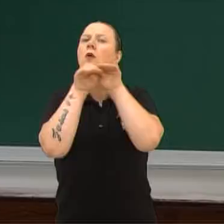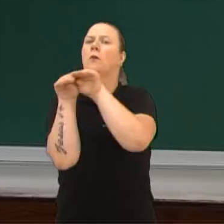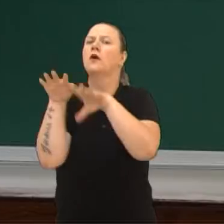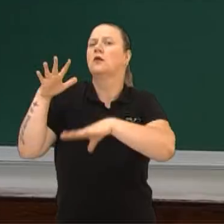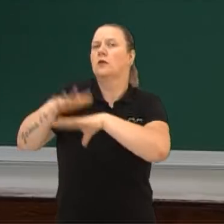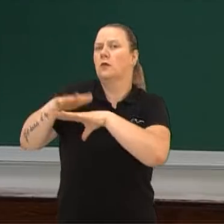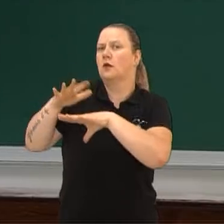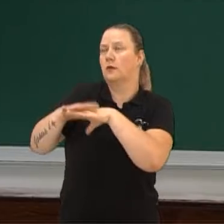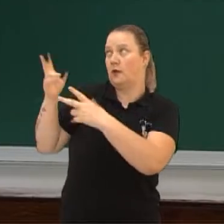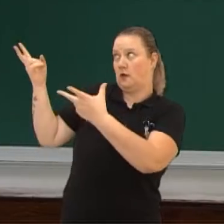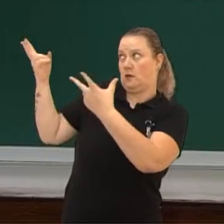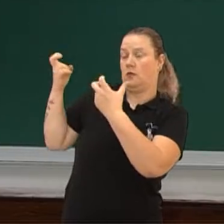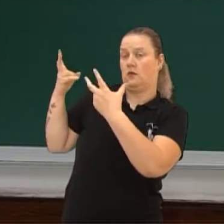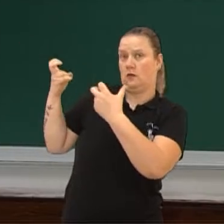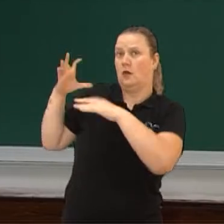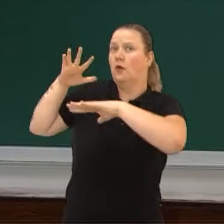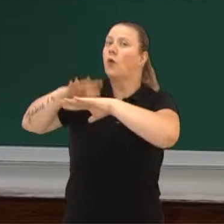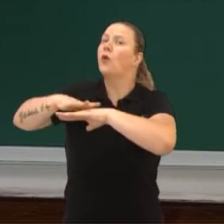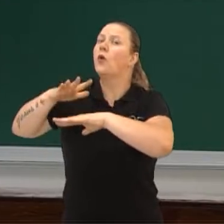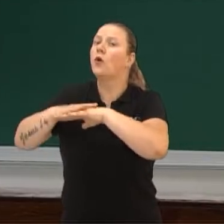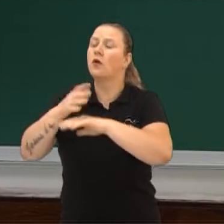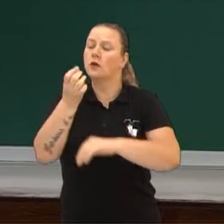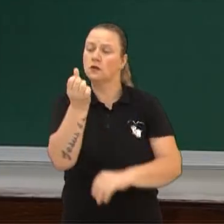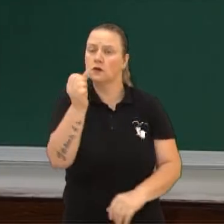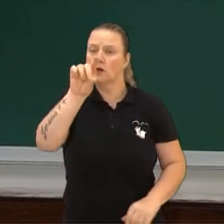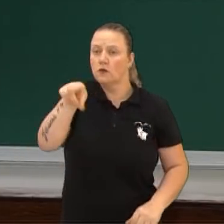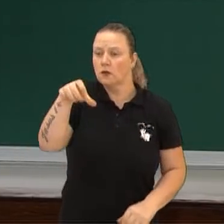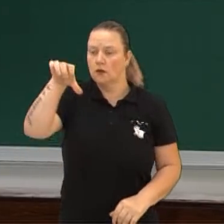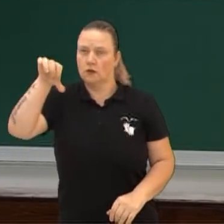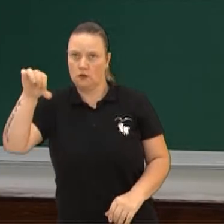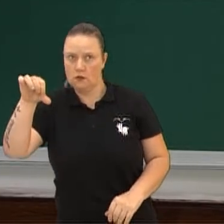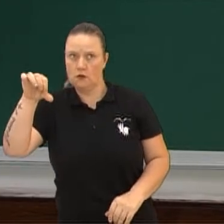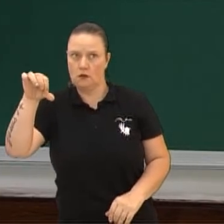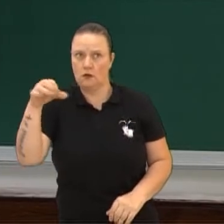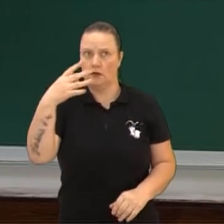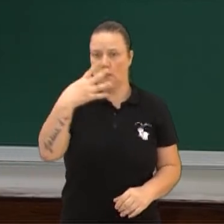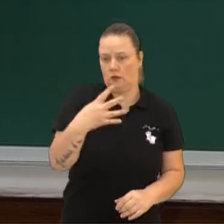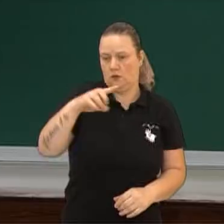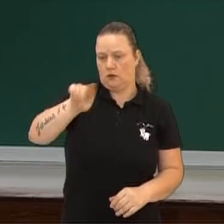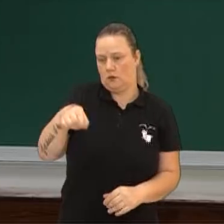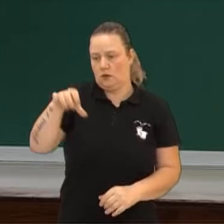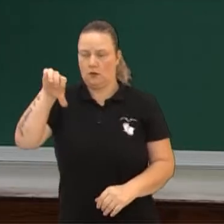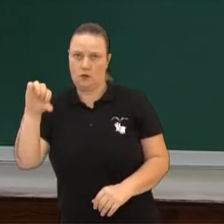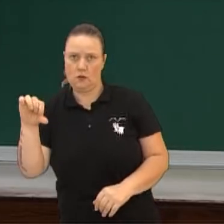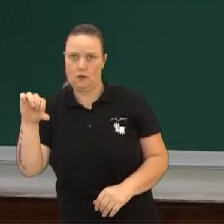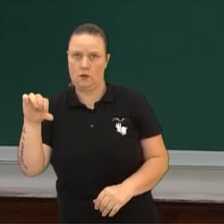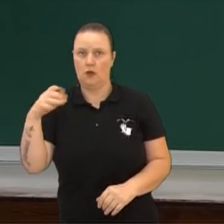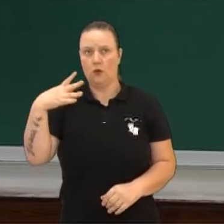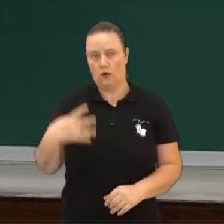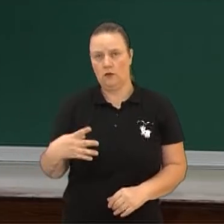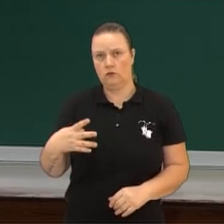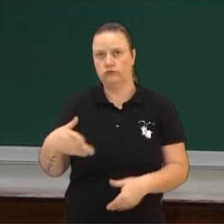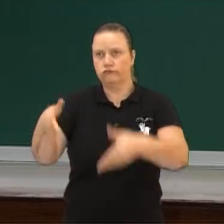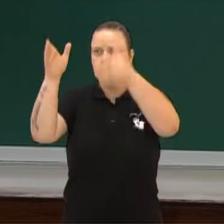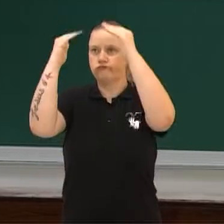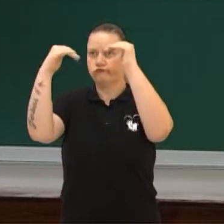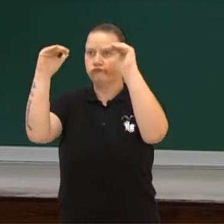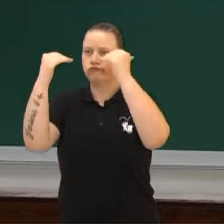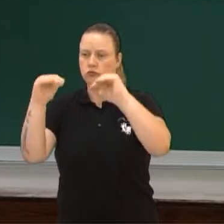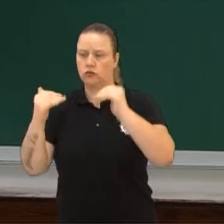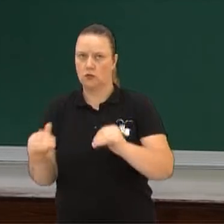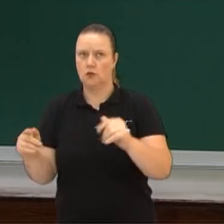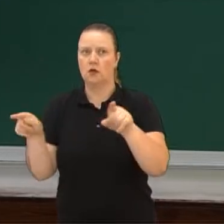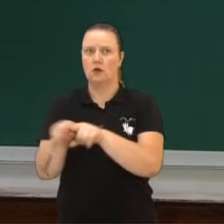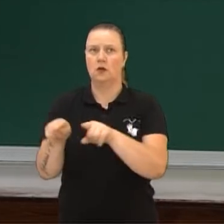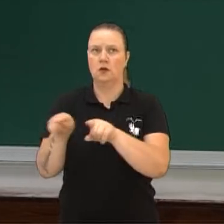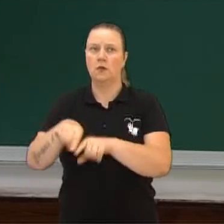Olha, percebam lá a média em matemática, 6,9, 4,9, 4, e as médias também ali em